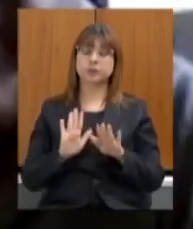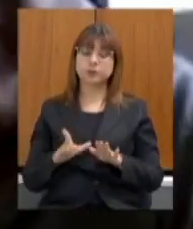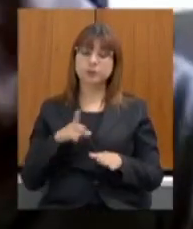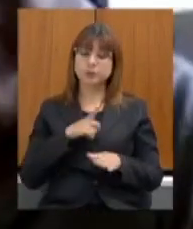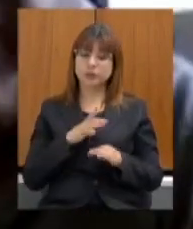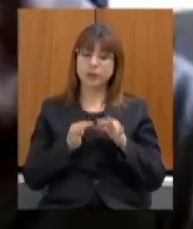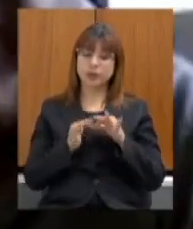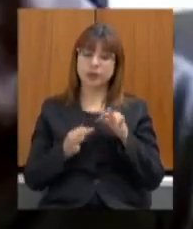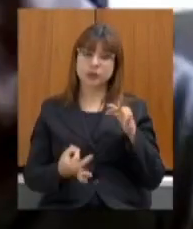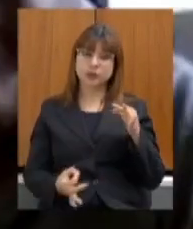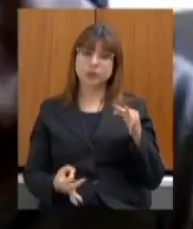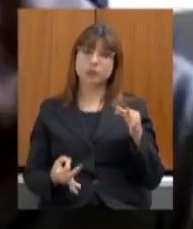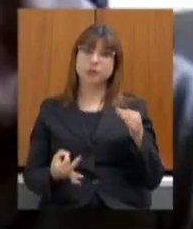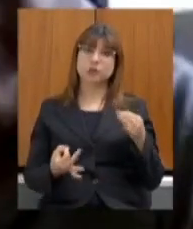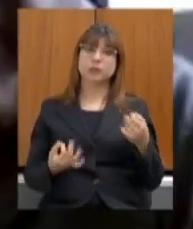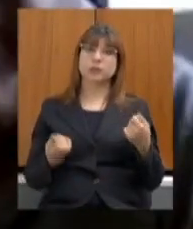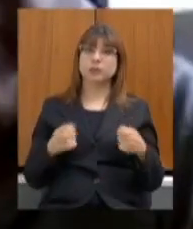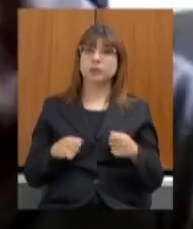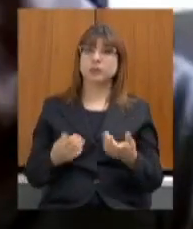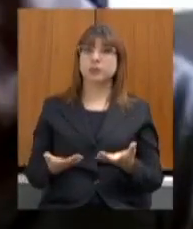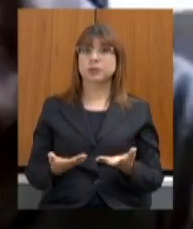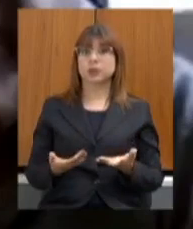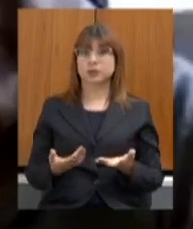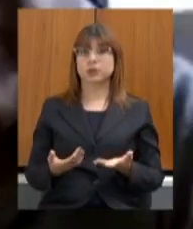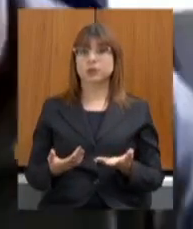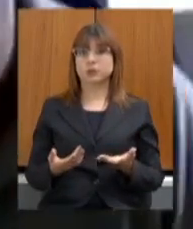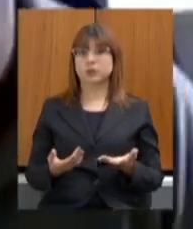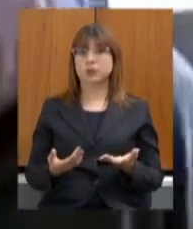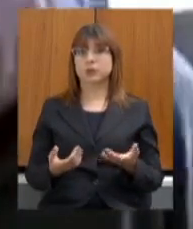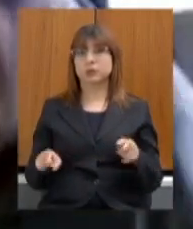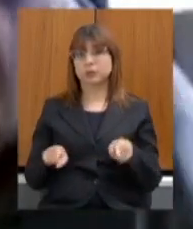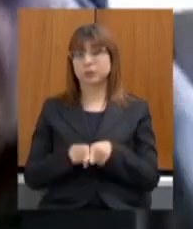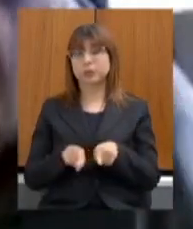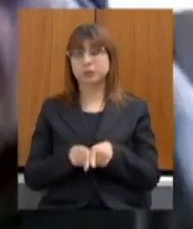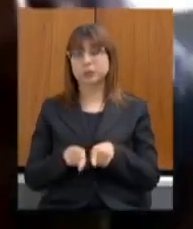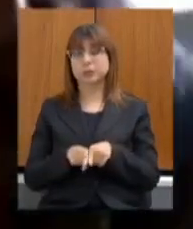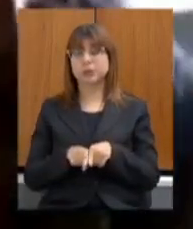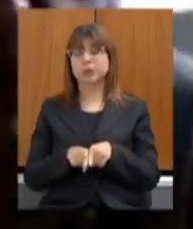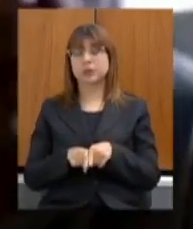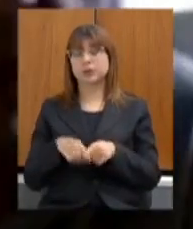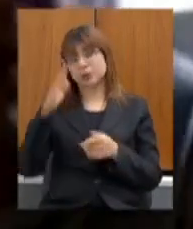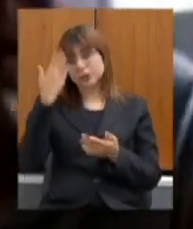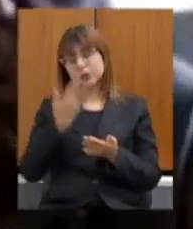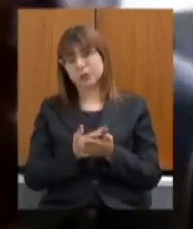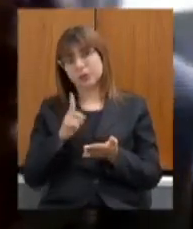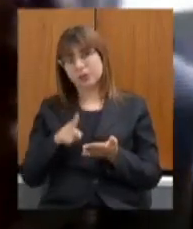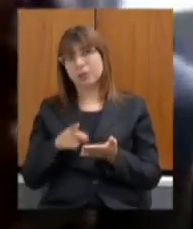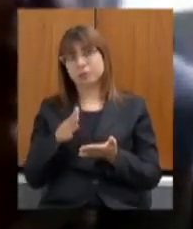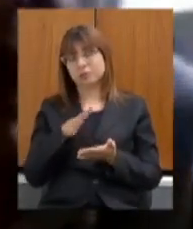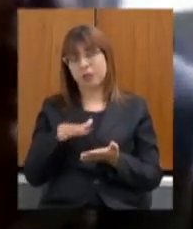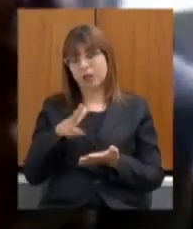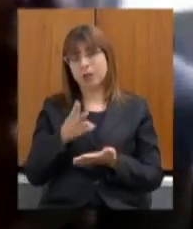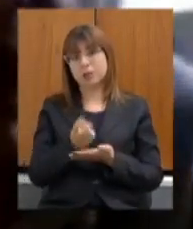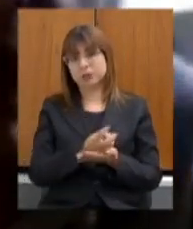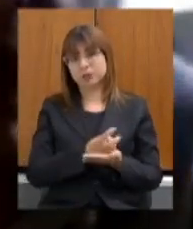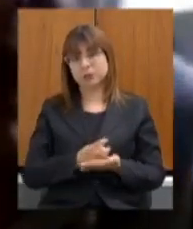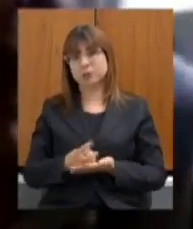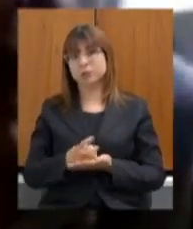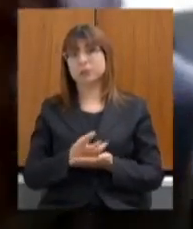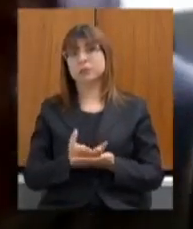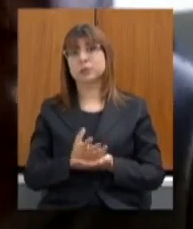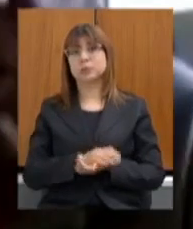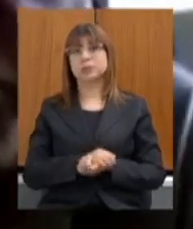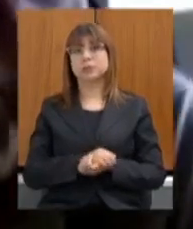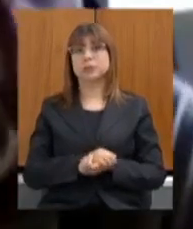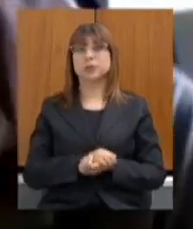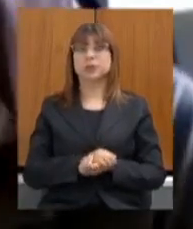vasta questão de ser feito, mesmo até, acredito, na área também tributária, que nós poderíamos ser mais